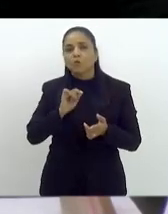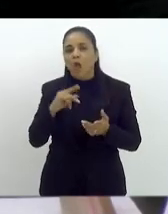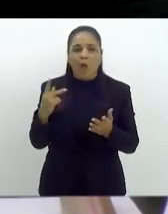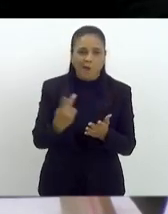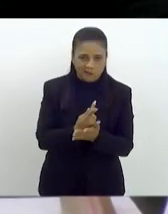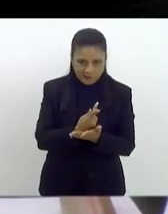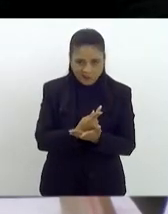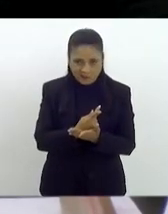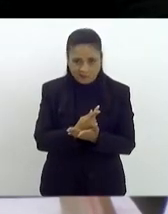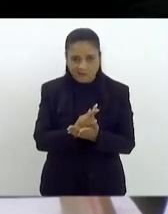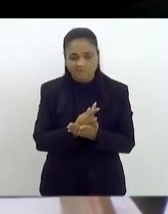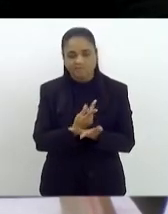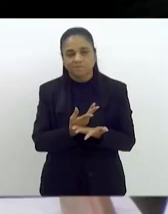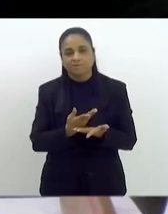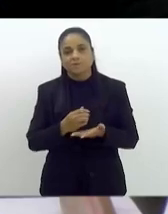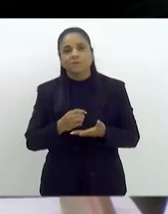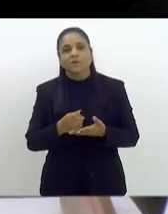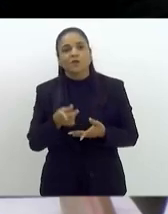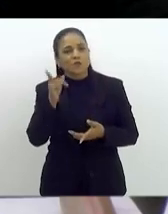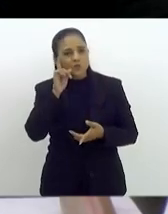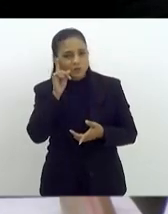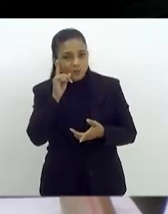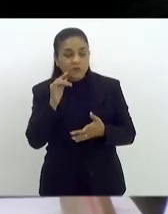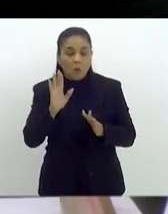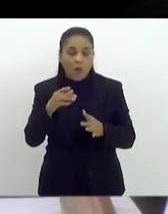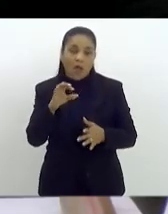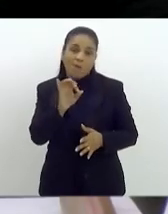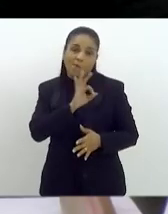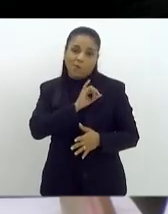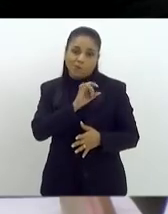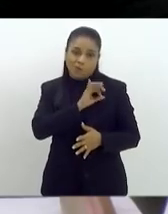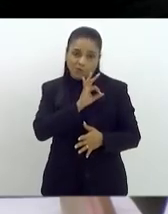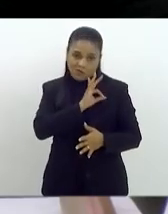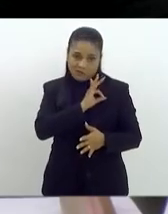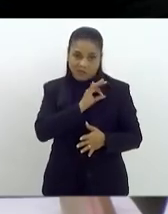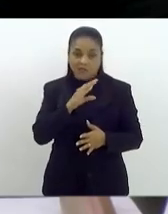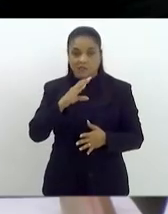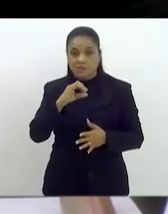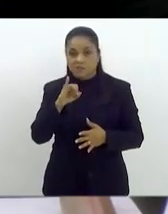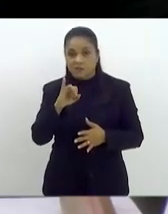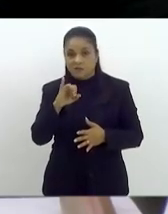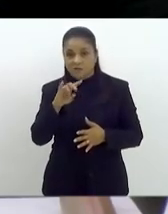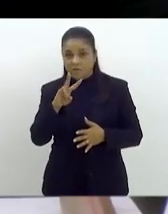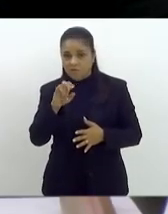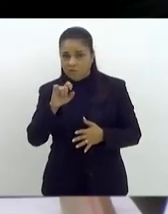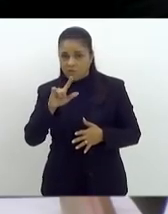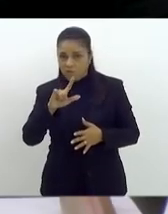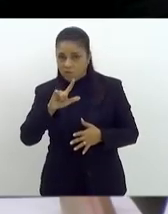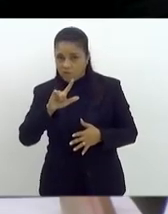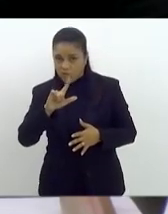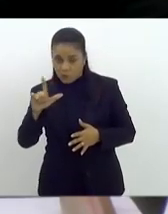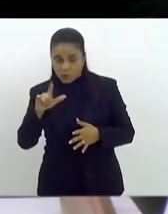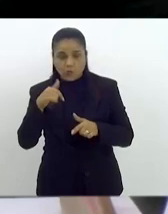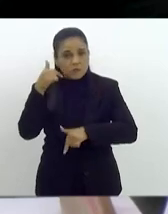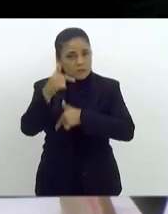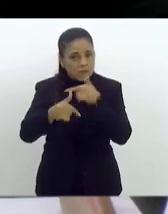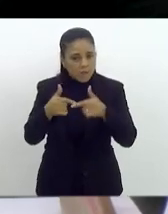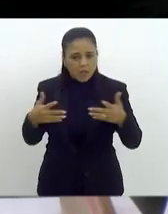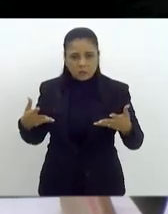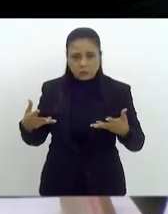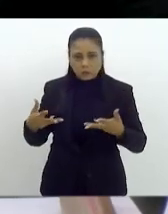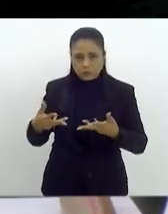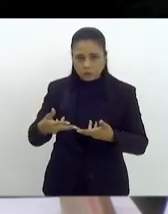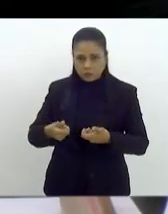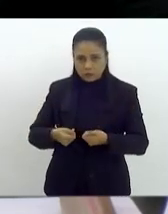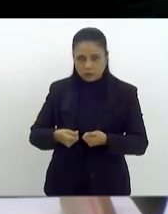tá presente então a polícia civil já vem fazendo um trabalho bem interessante de qualificação